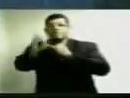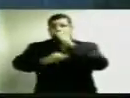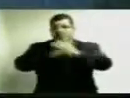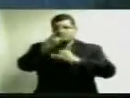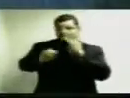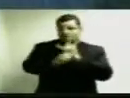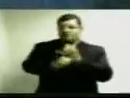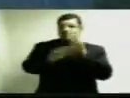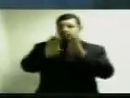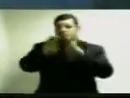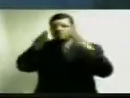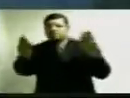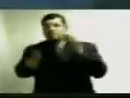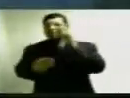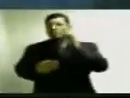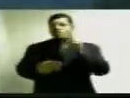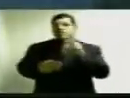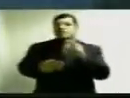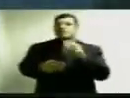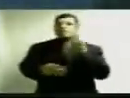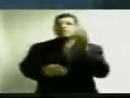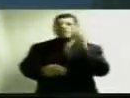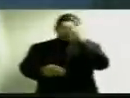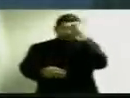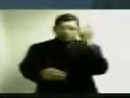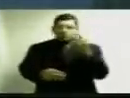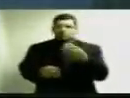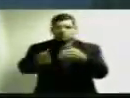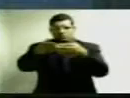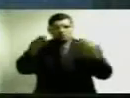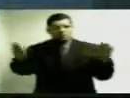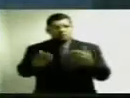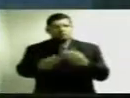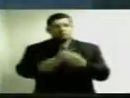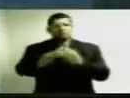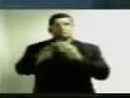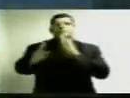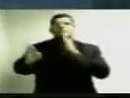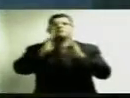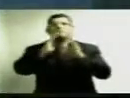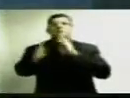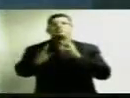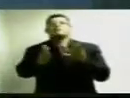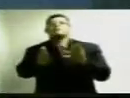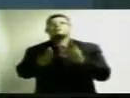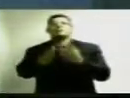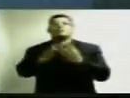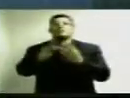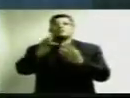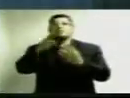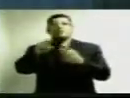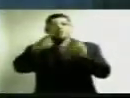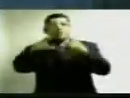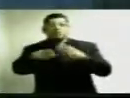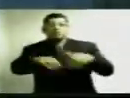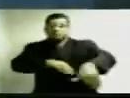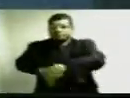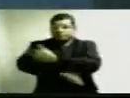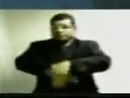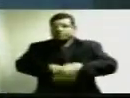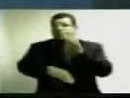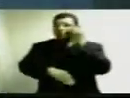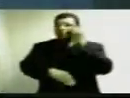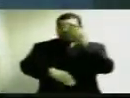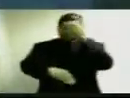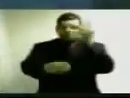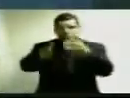Luiz Castro, que abra para ver o que as pessoas estão pedindo no Facebook e no Twitter. Ande na rua para ver o